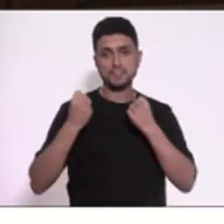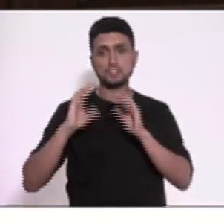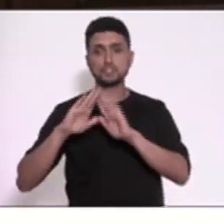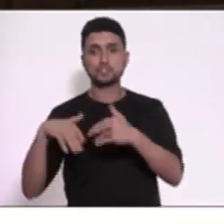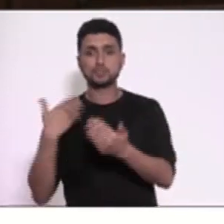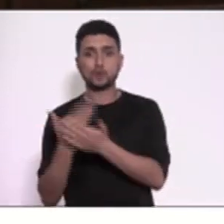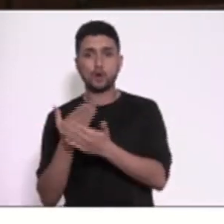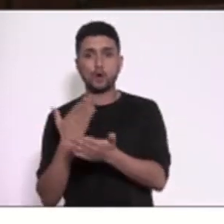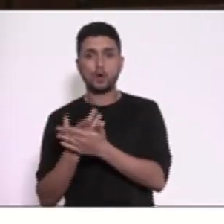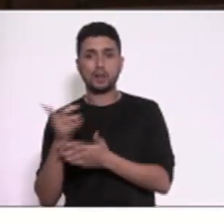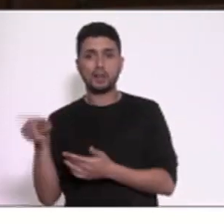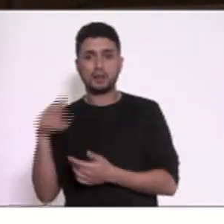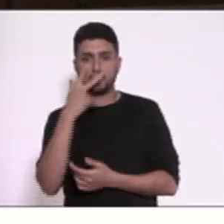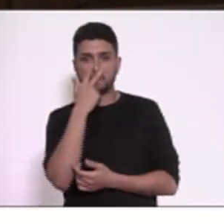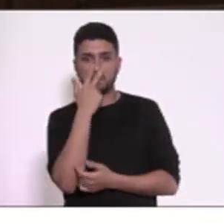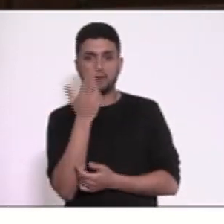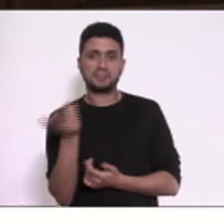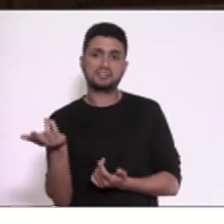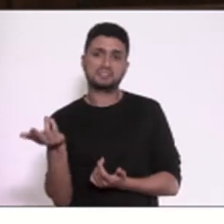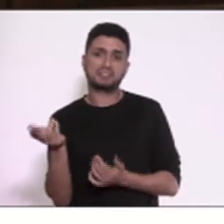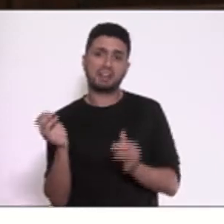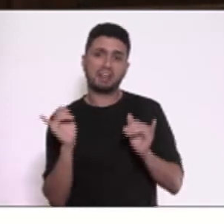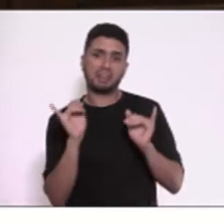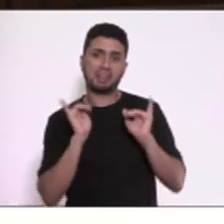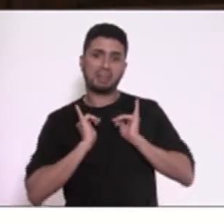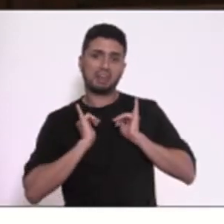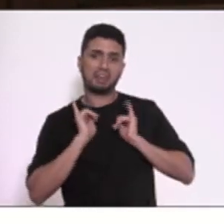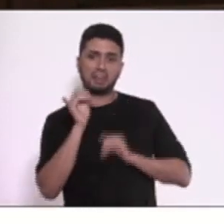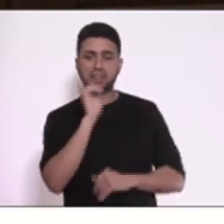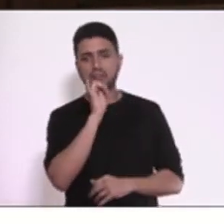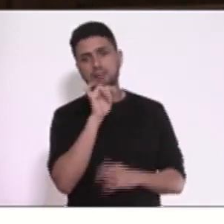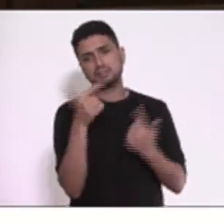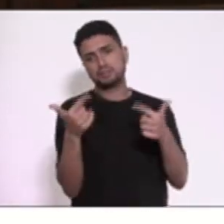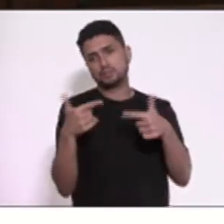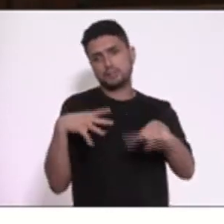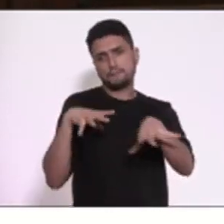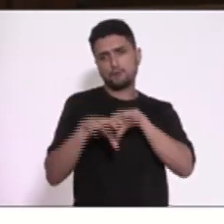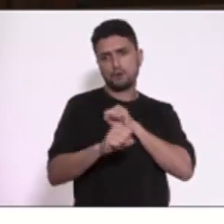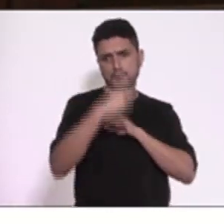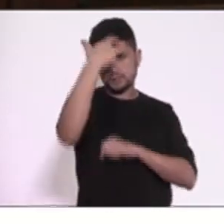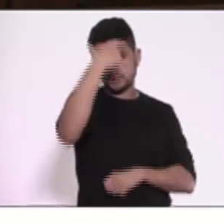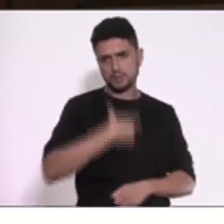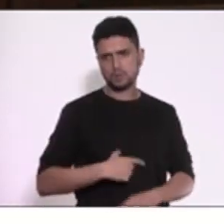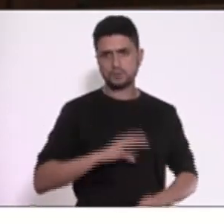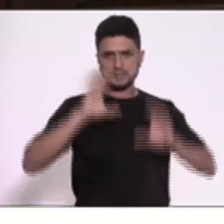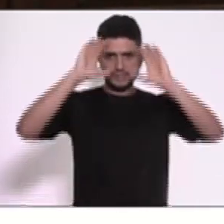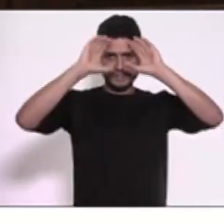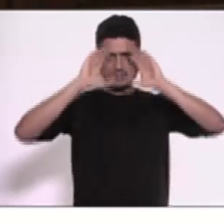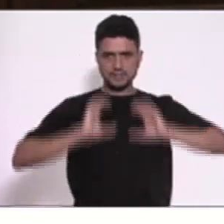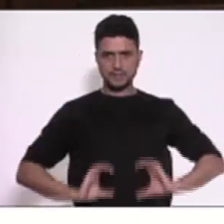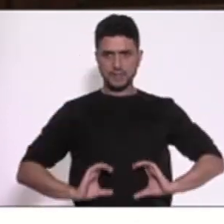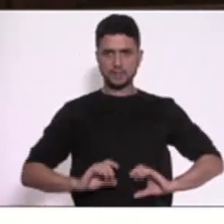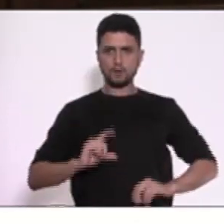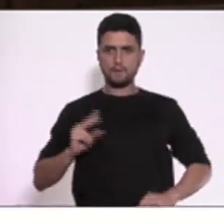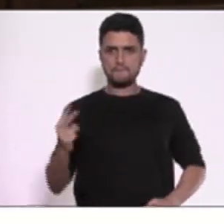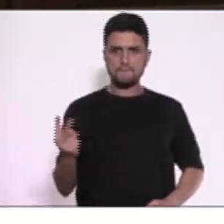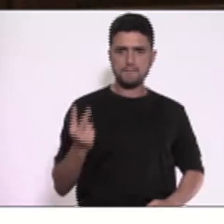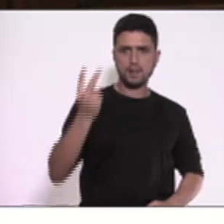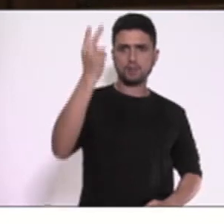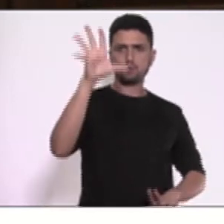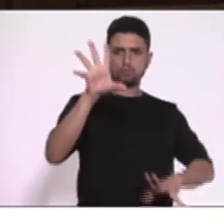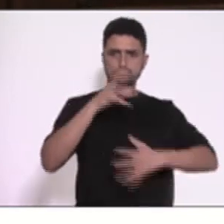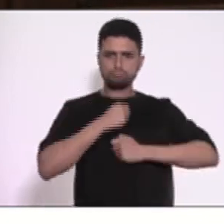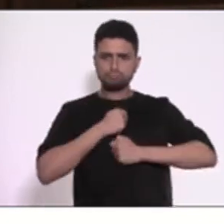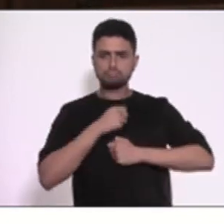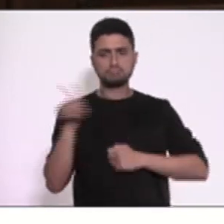sinônimo de autoescola, que escola não tem nada a ver com formação da pessoa, da cidadania, de valores. É muito importante que a gente